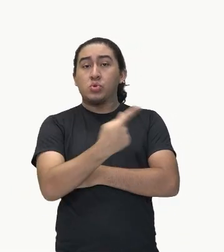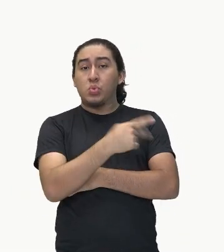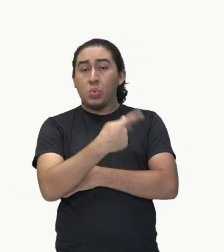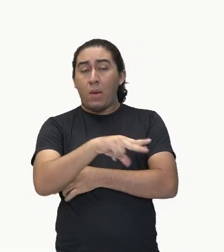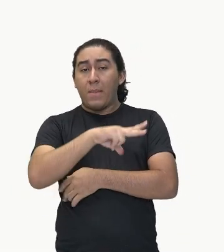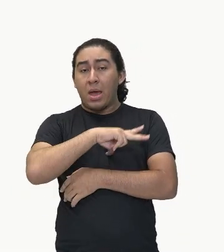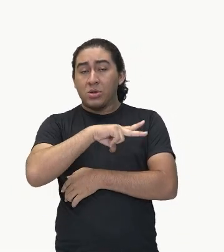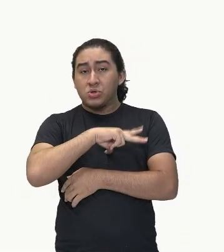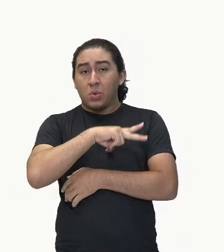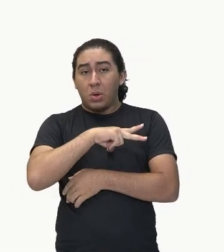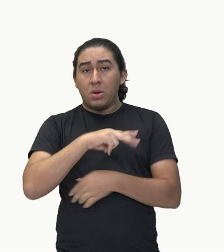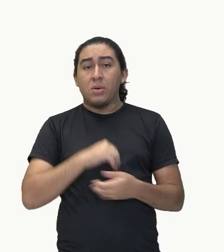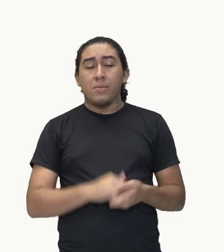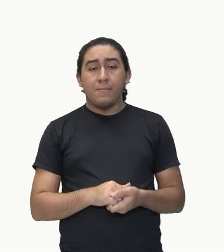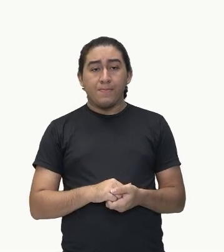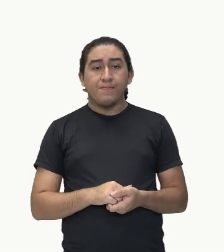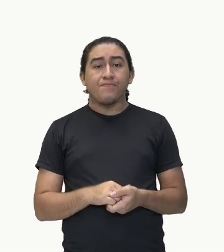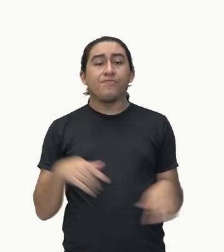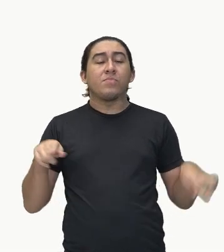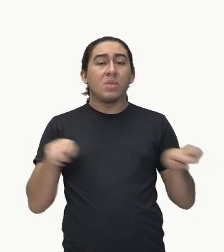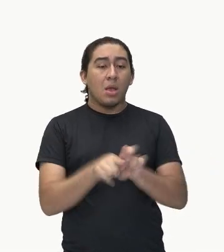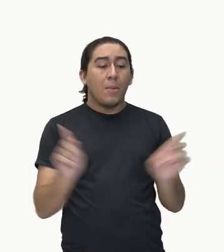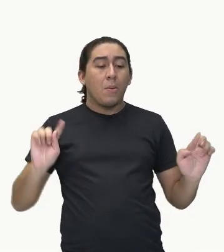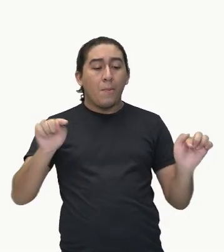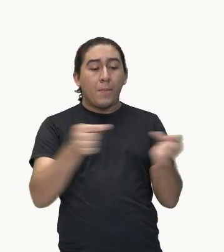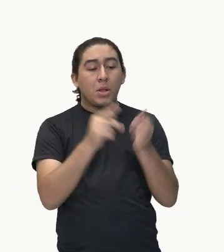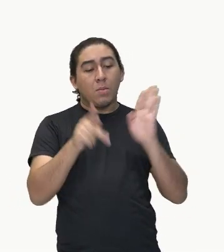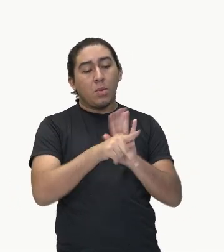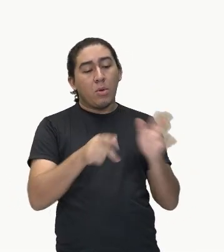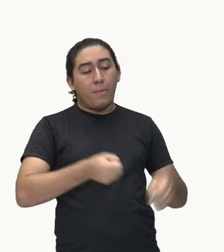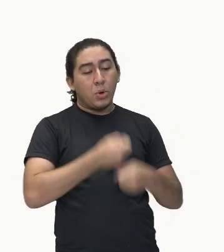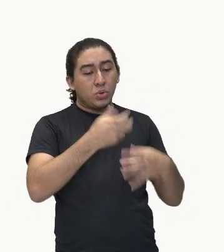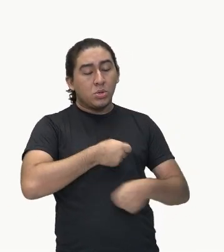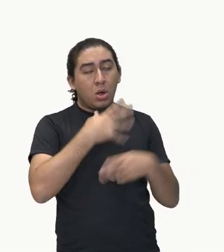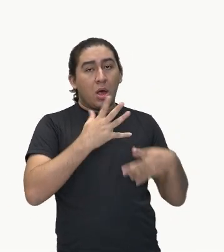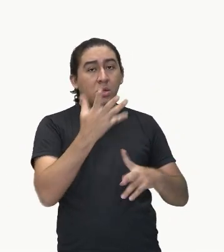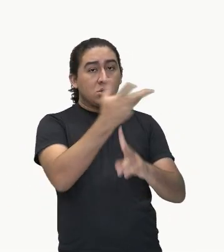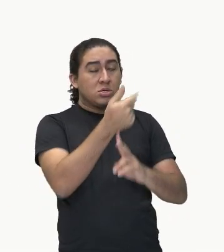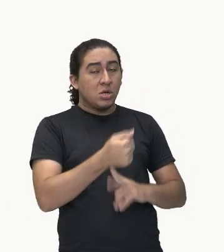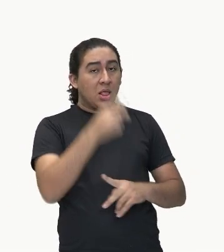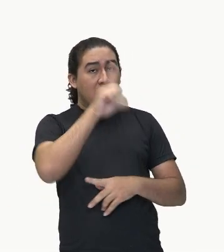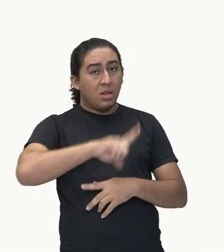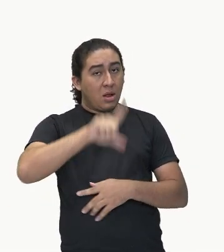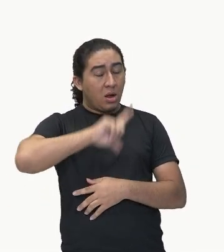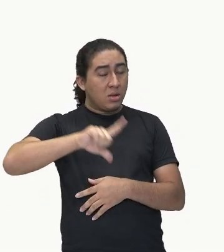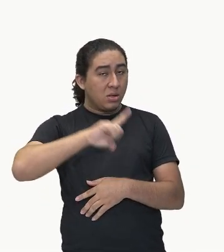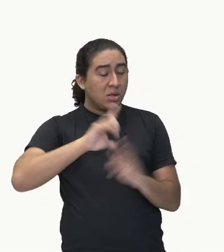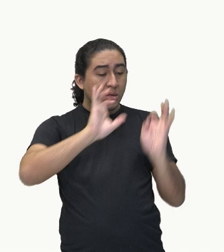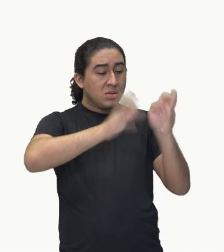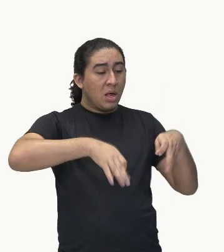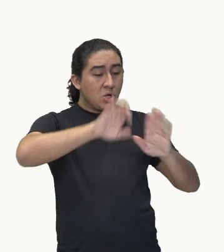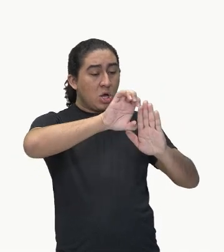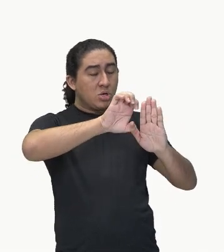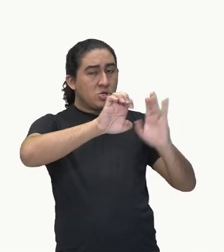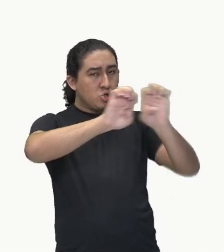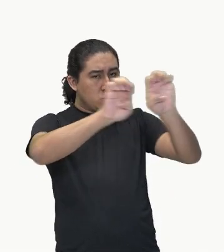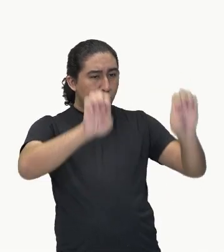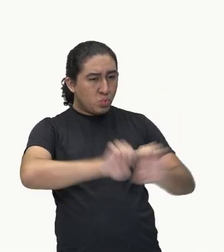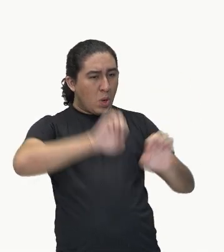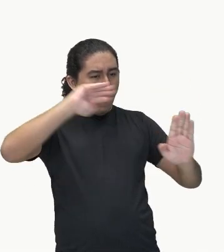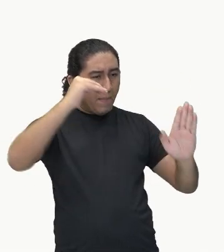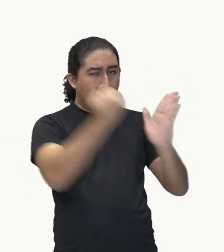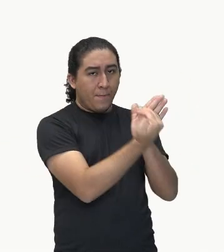que condicionavam a produção artística e literária a produzir de uma forma. O modernismo vem e